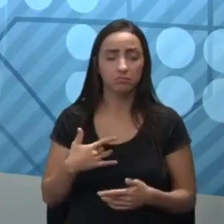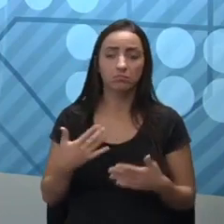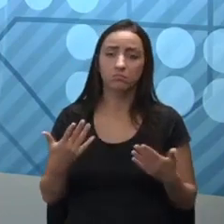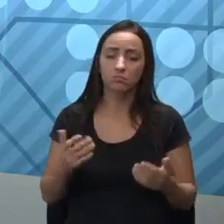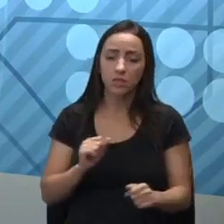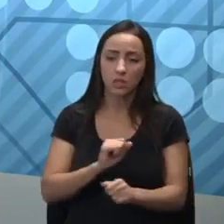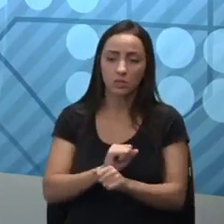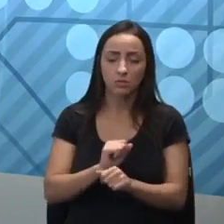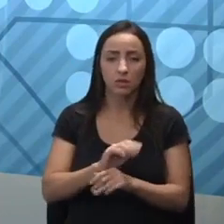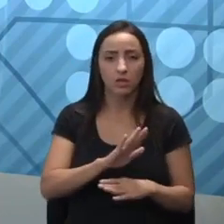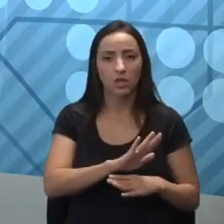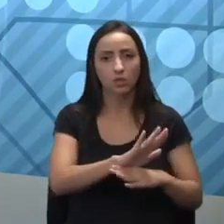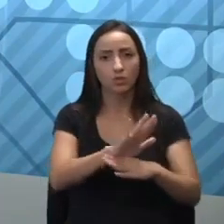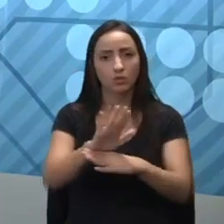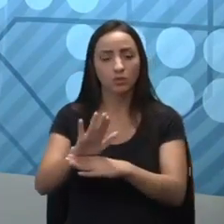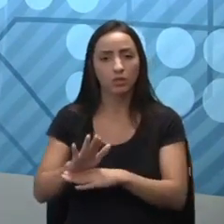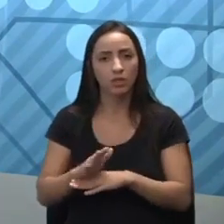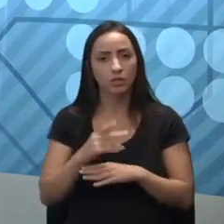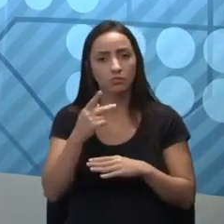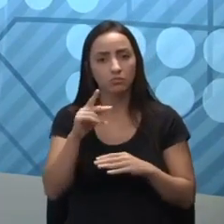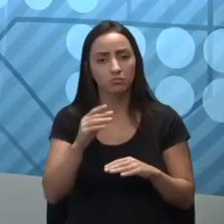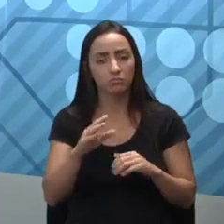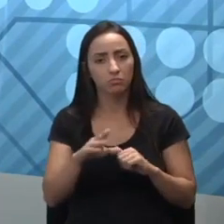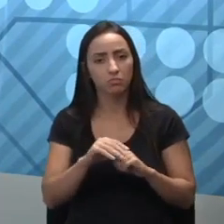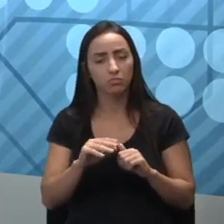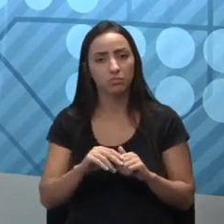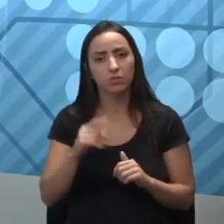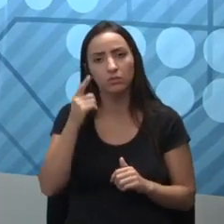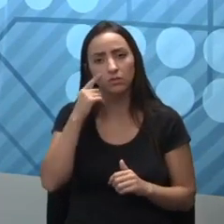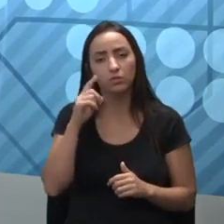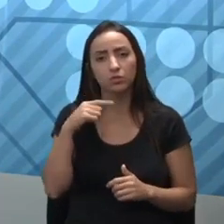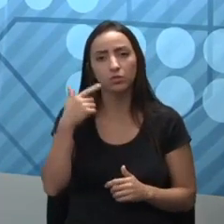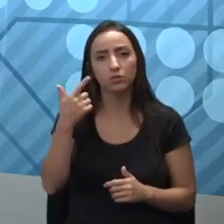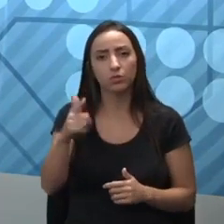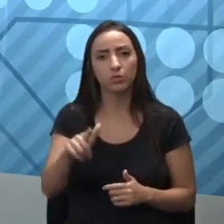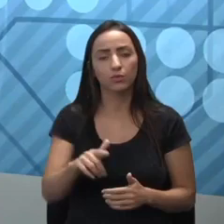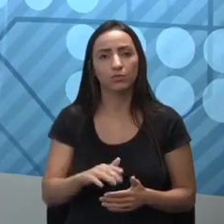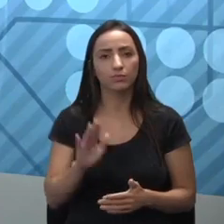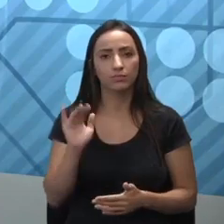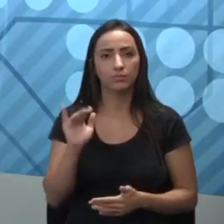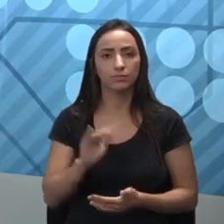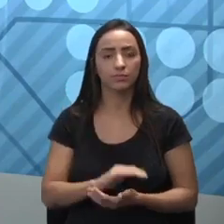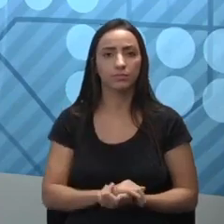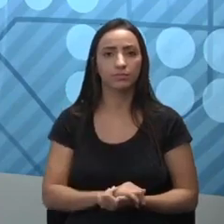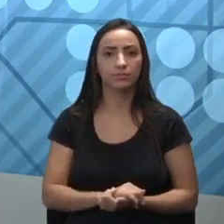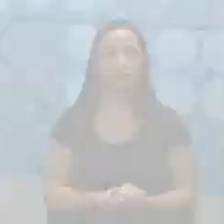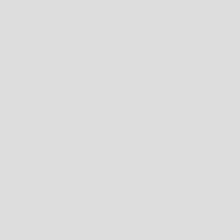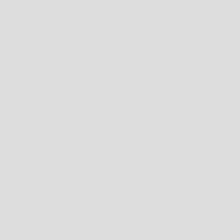contribuído com os seus conhecimentos e a gente se vê numa próxima. Tchau!